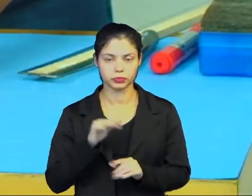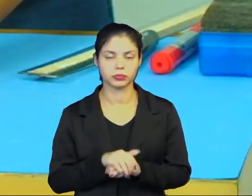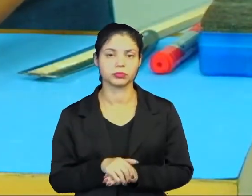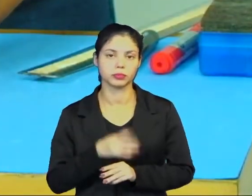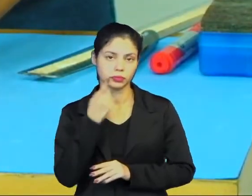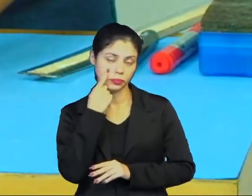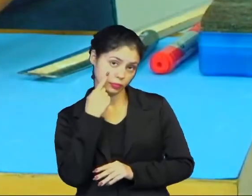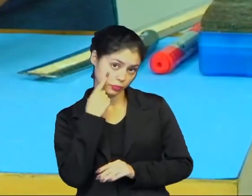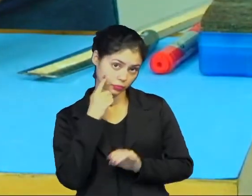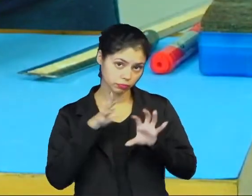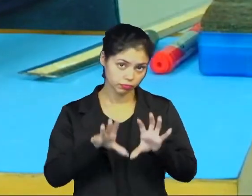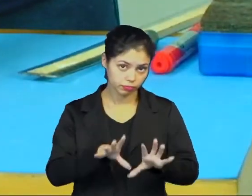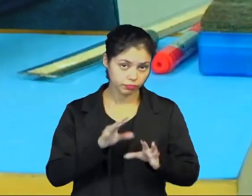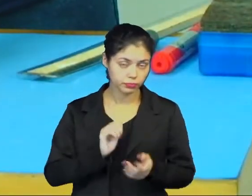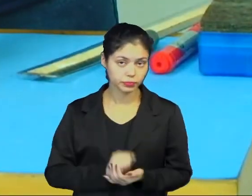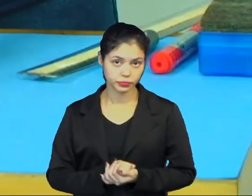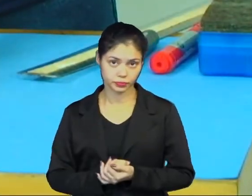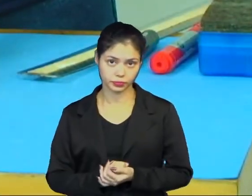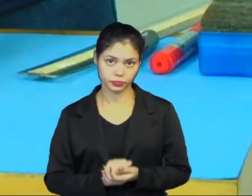Mas olhando assim,